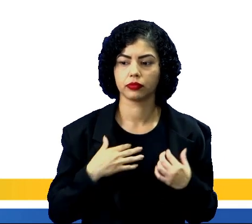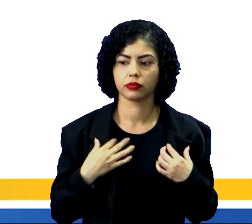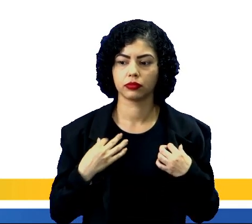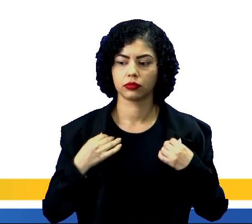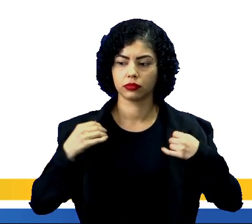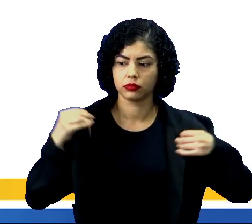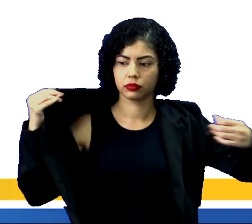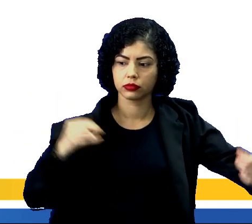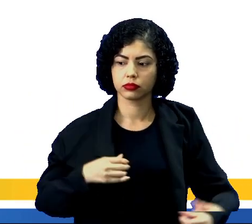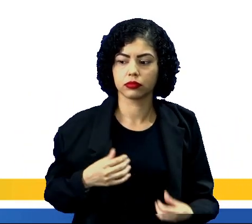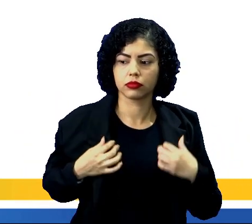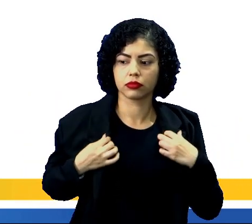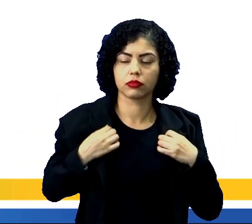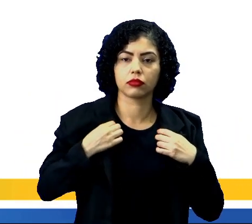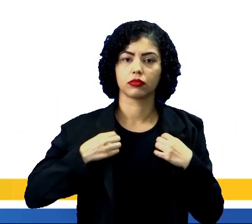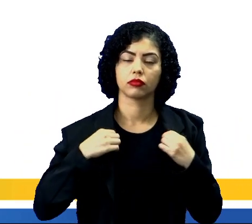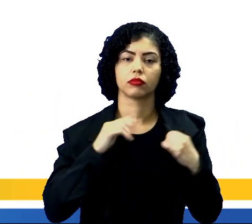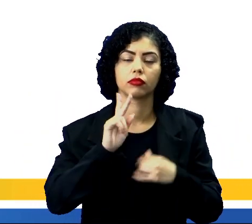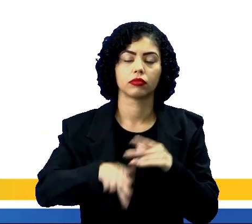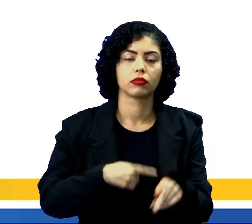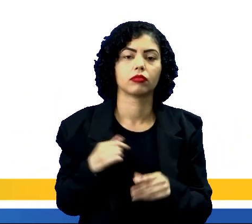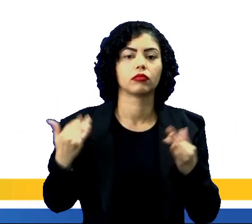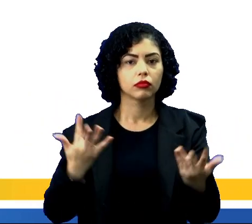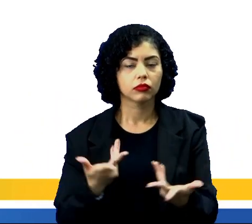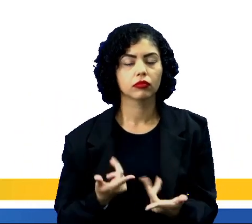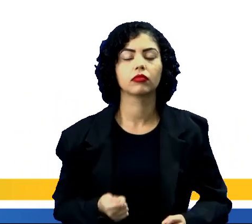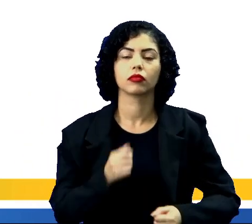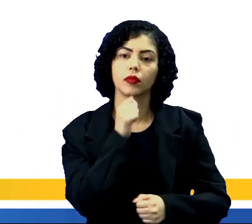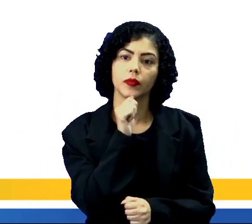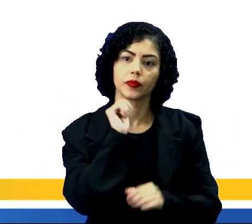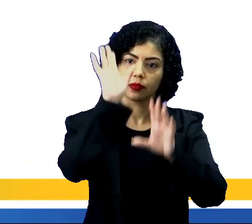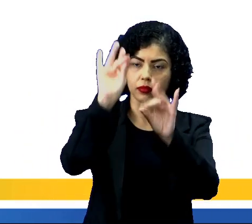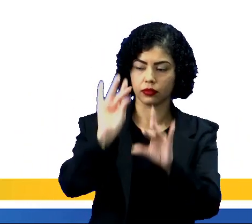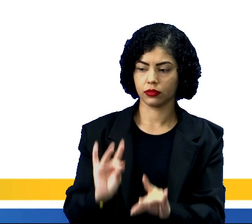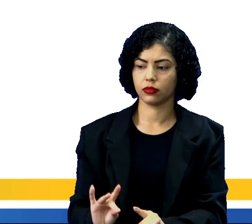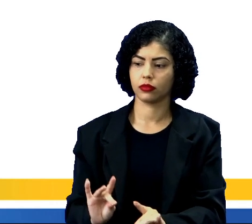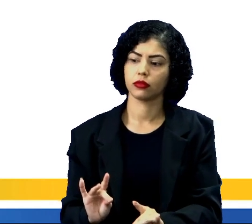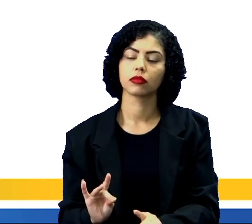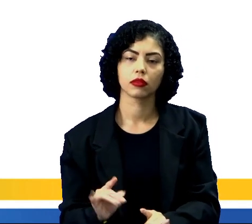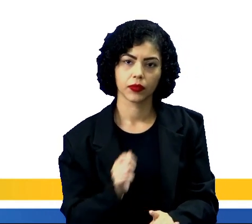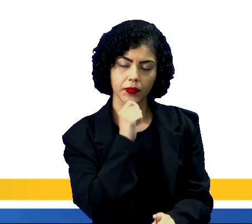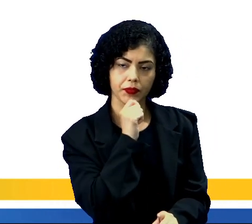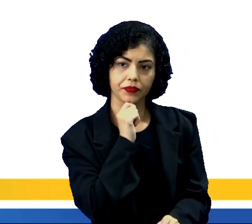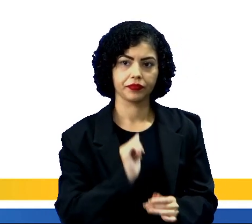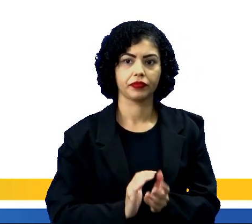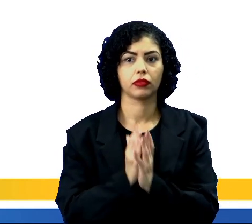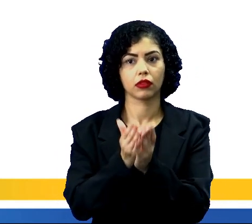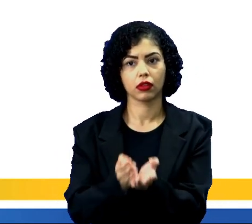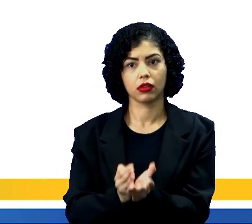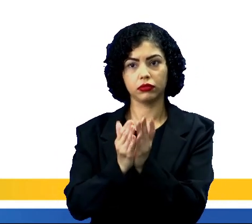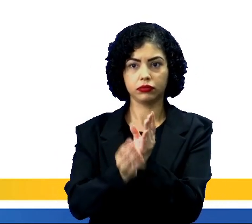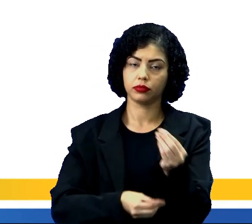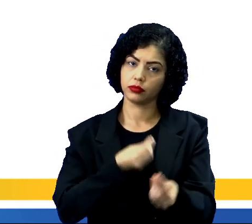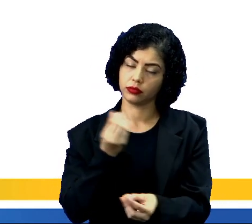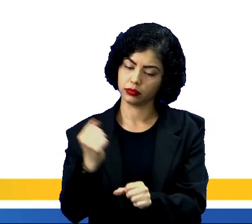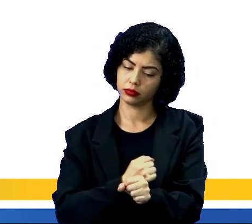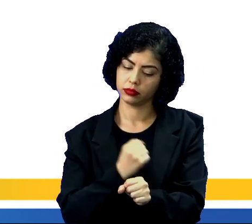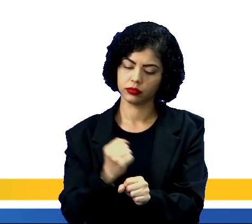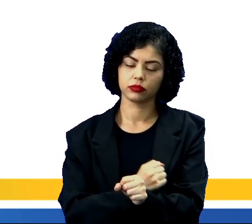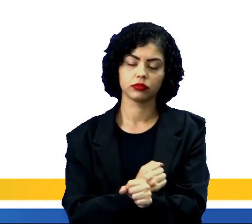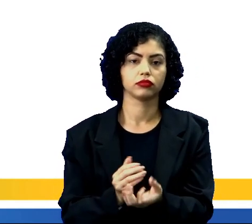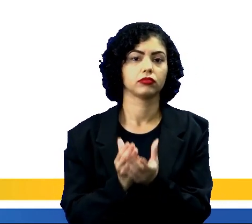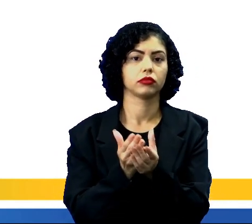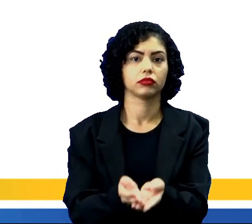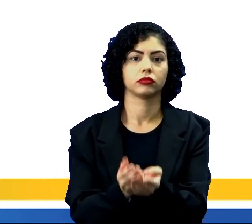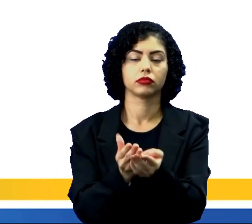os fenícios, eles eram povos bem habilidosos e eles se destacavam pelas suas atividades de navegação, construções